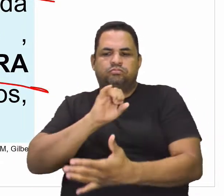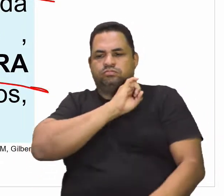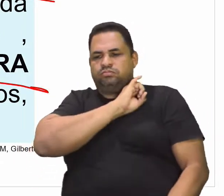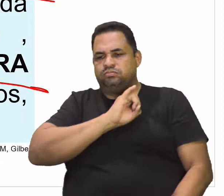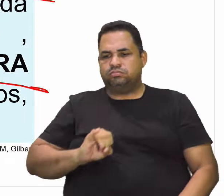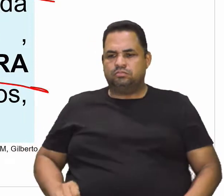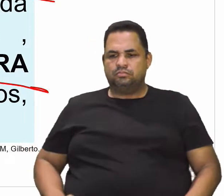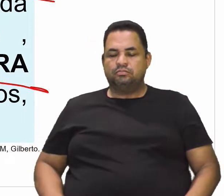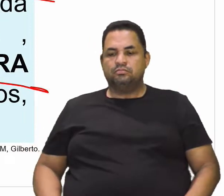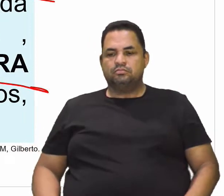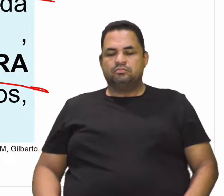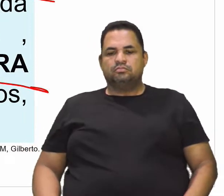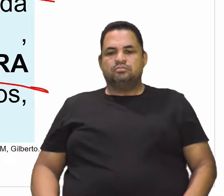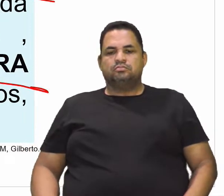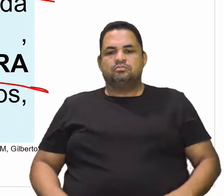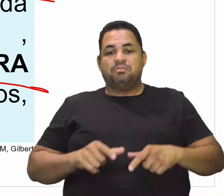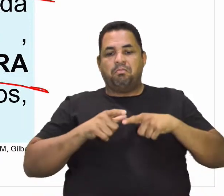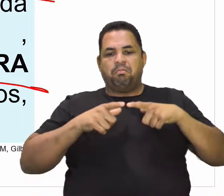império.